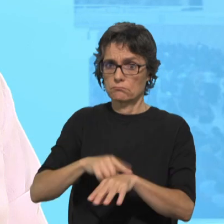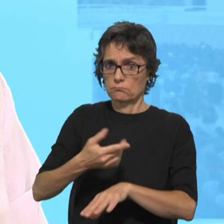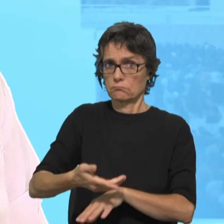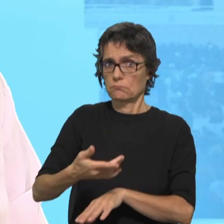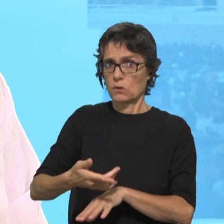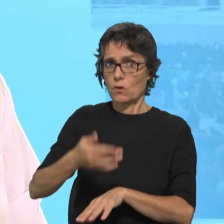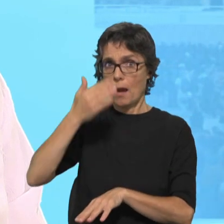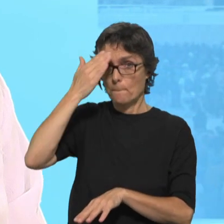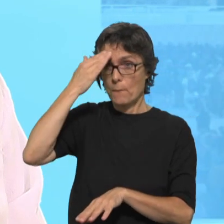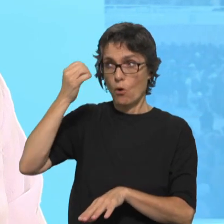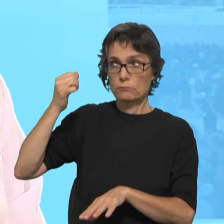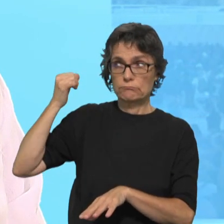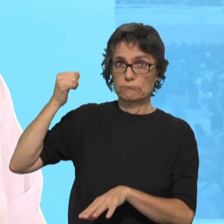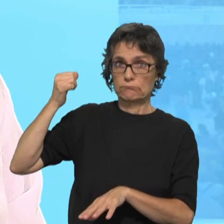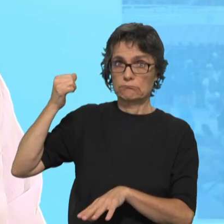uma memória